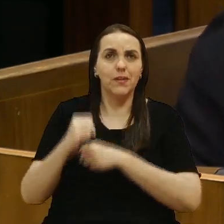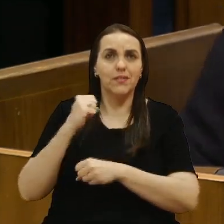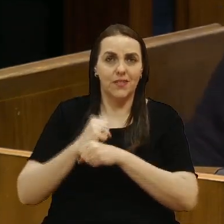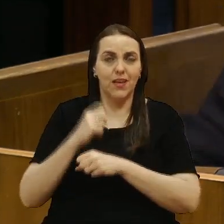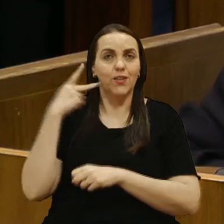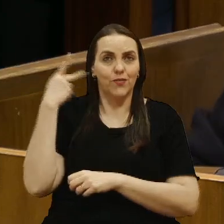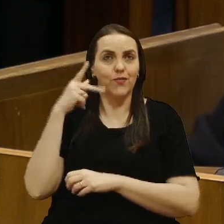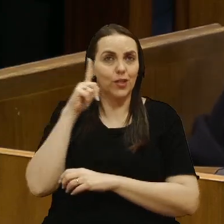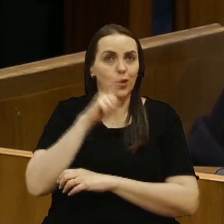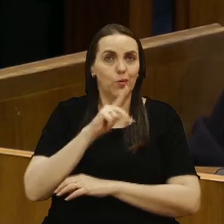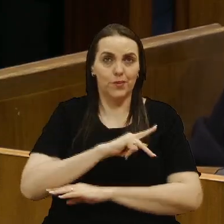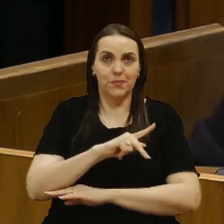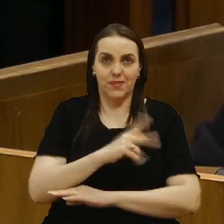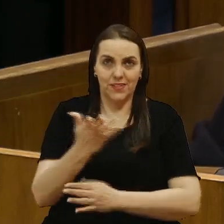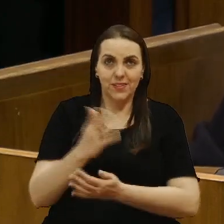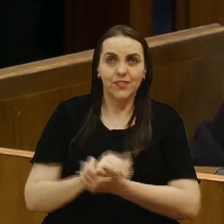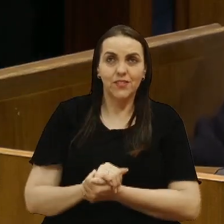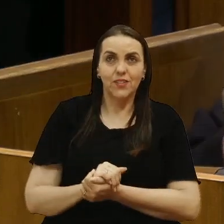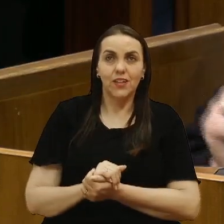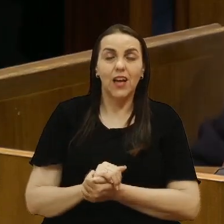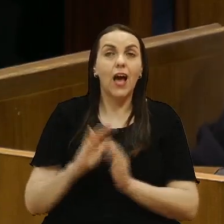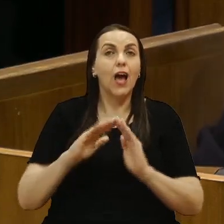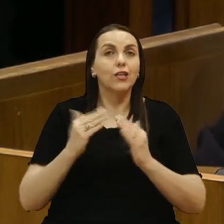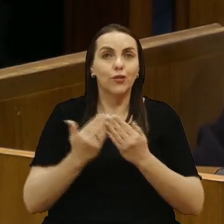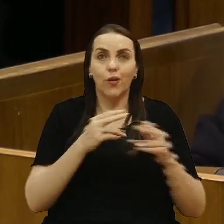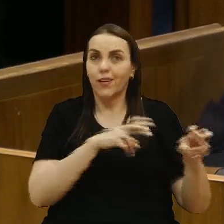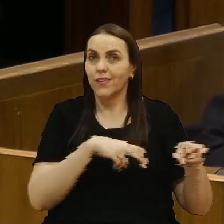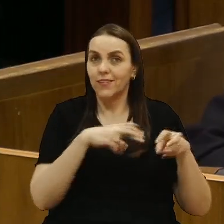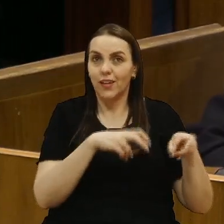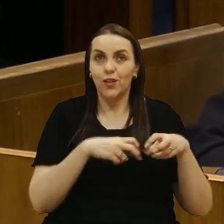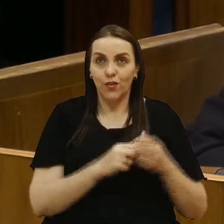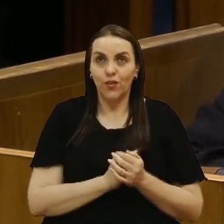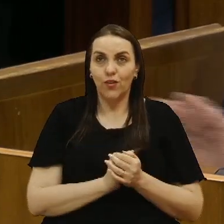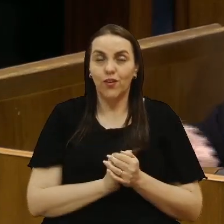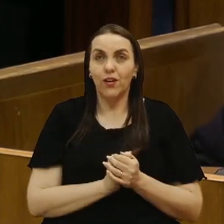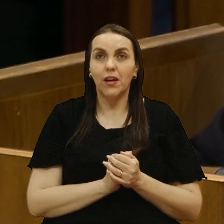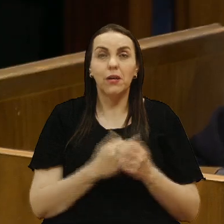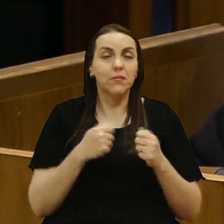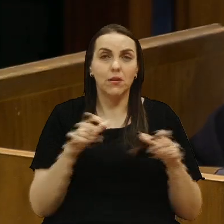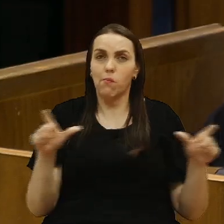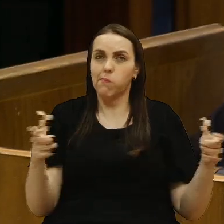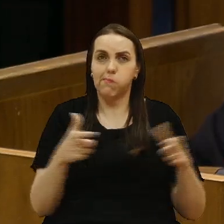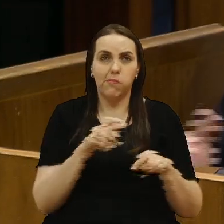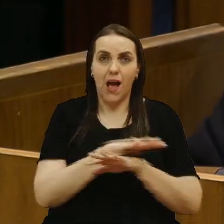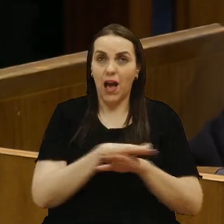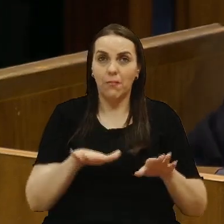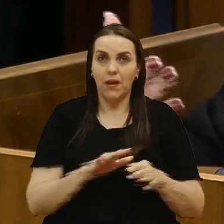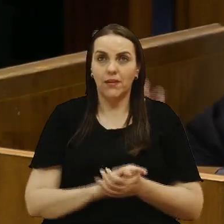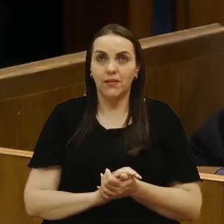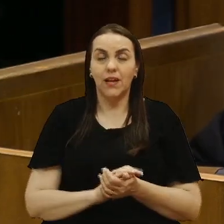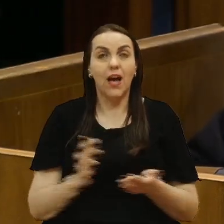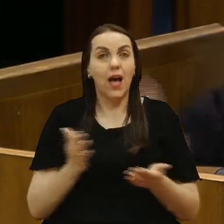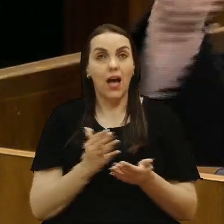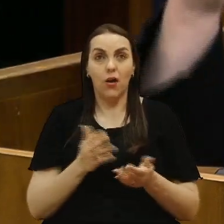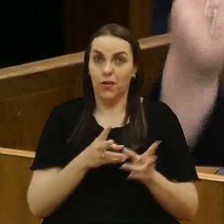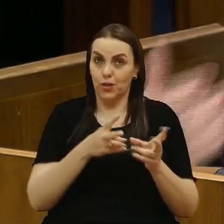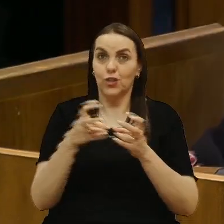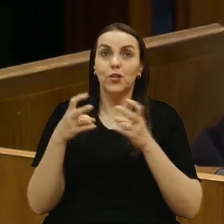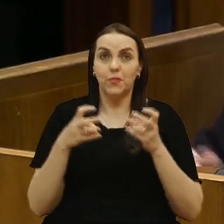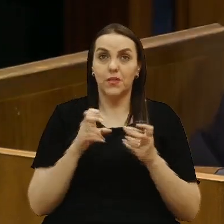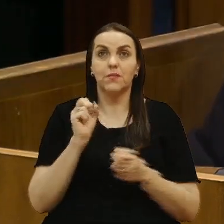Lucas, presidente, que as escolas de interior iam ser exterminadas. Agora eu estou percebendo